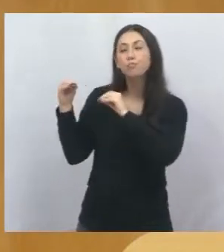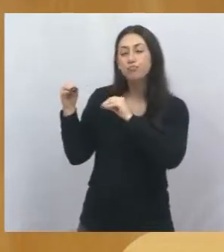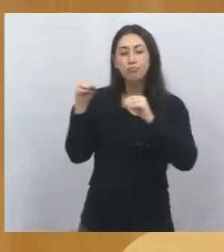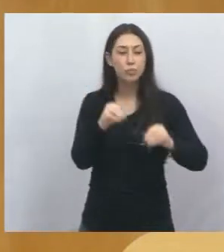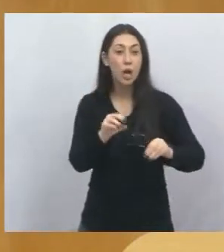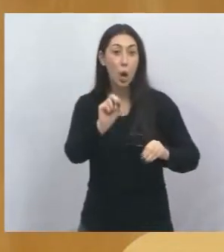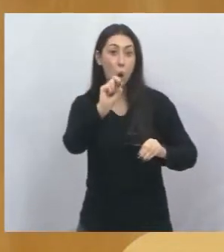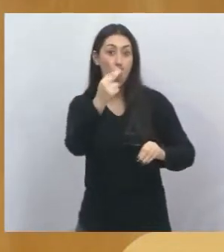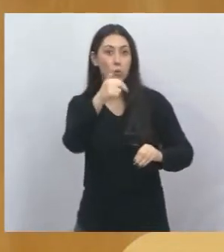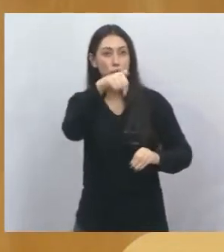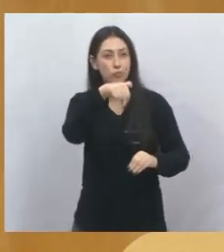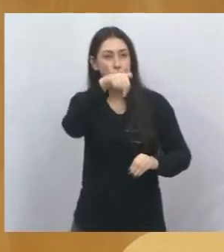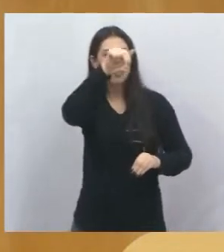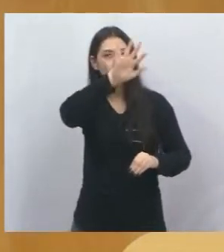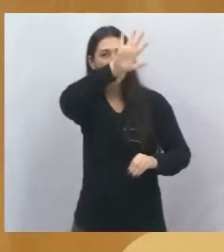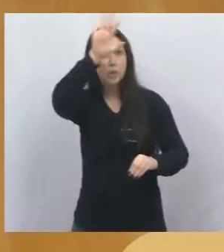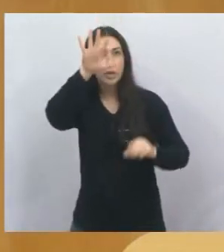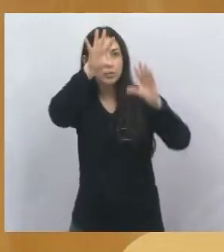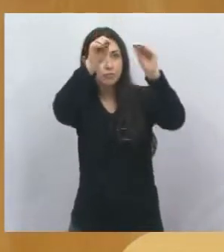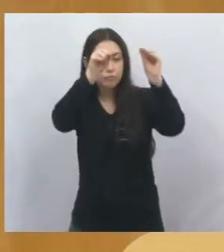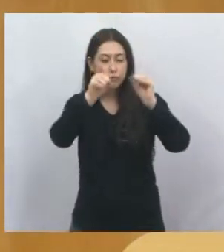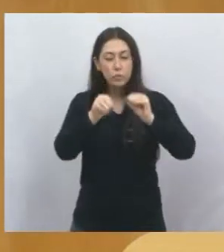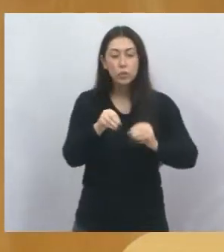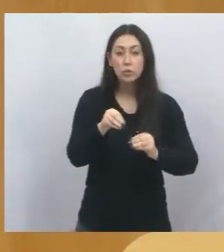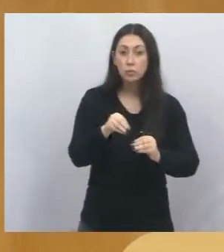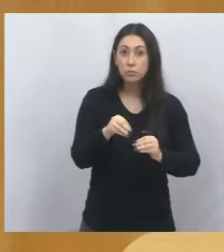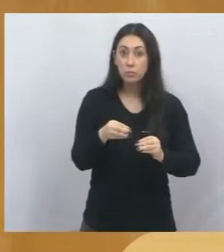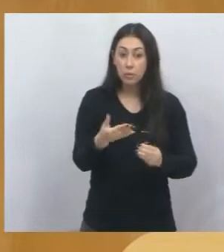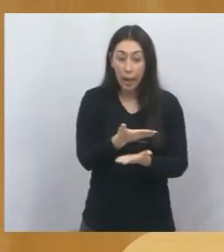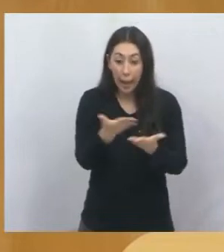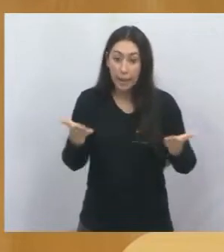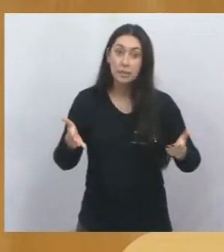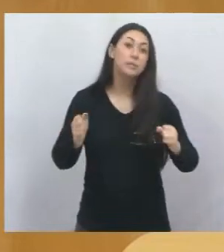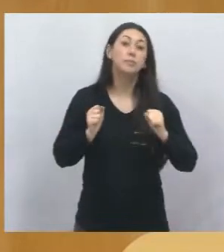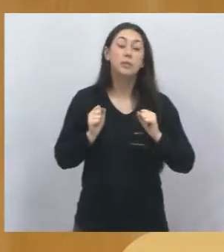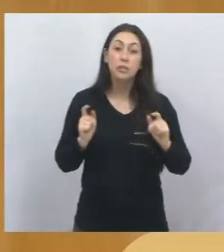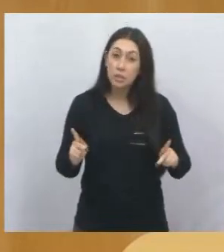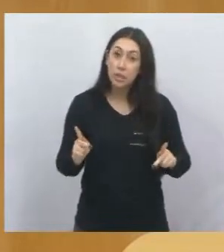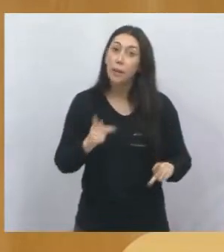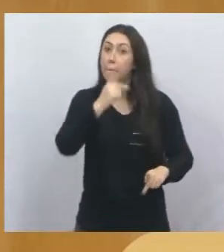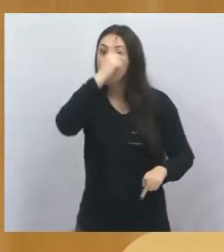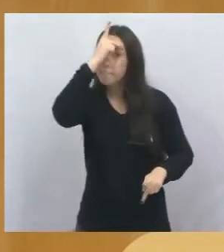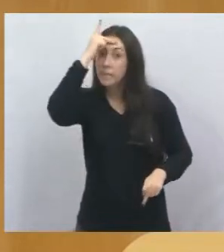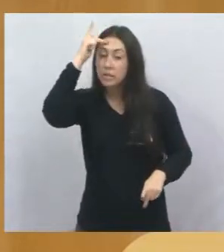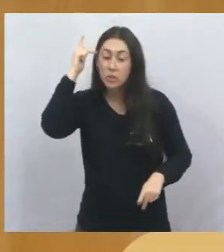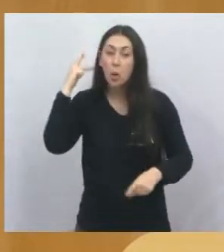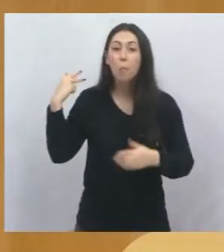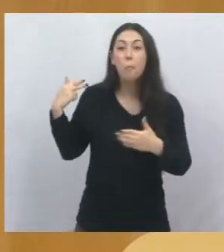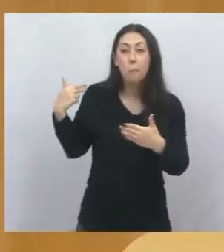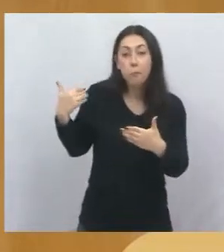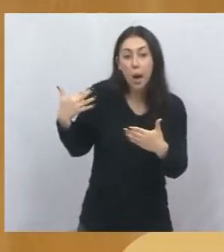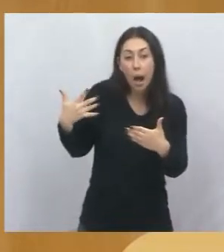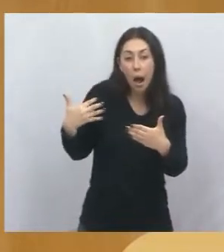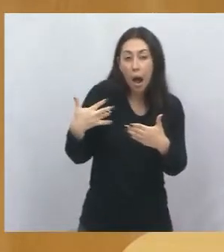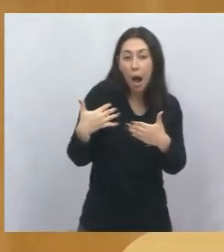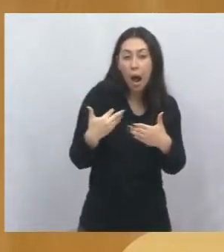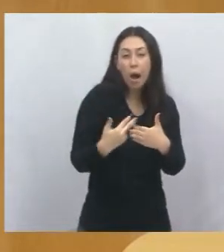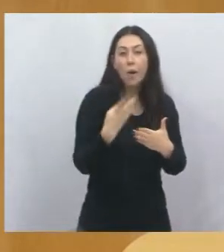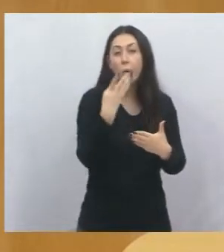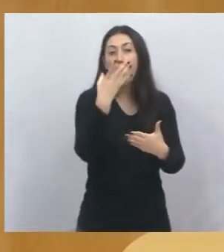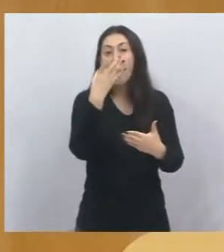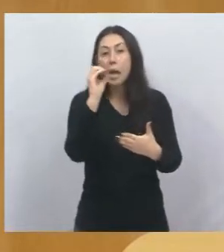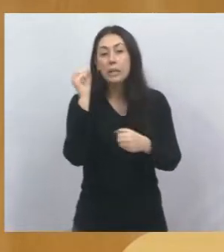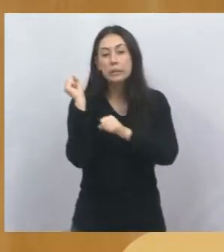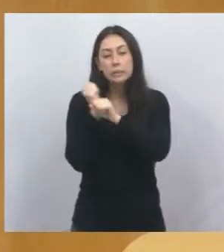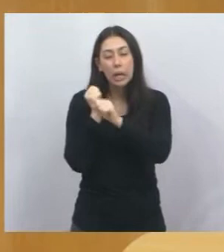que vieram do Nordeste. Os aposentados são esses, pessoas que trabalharam alguns 40